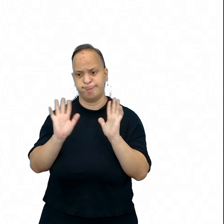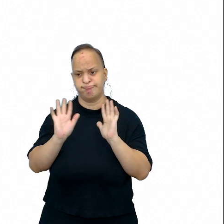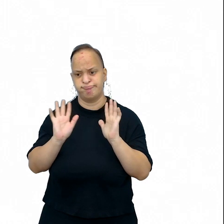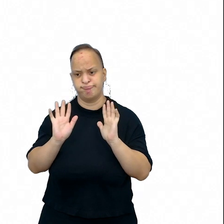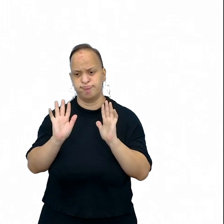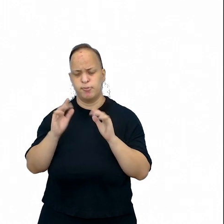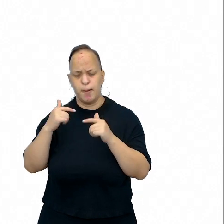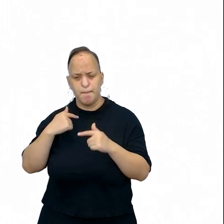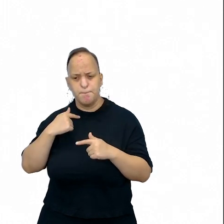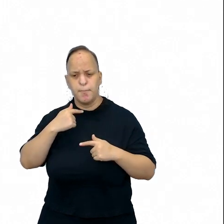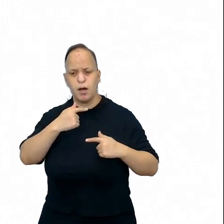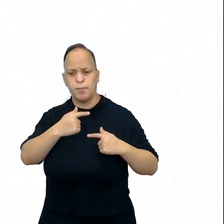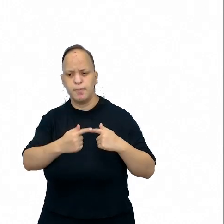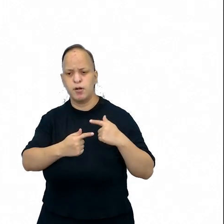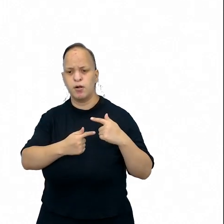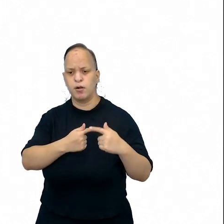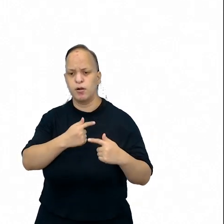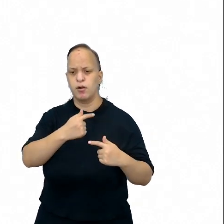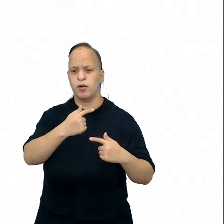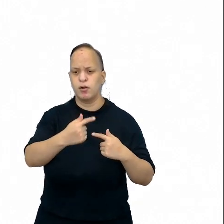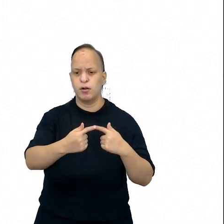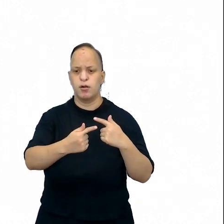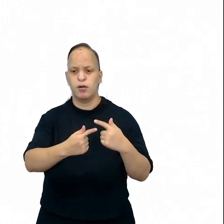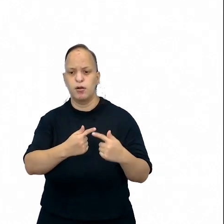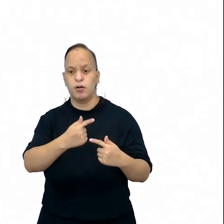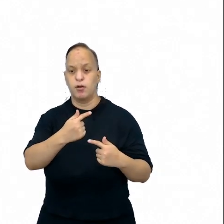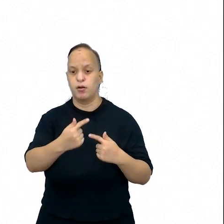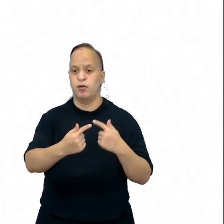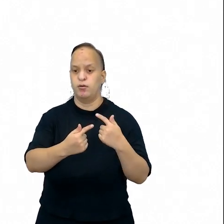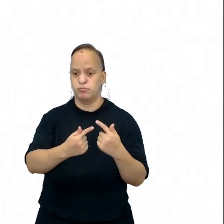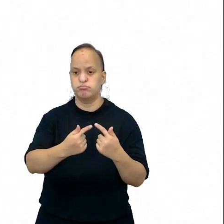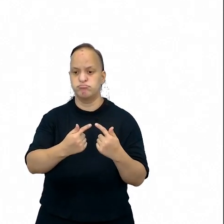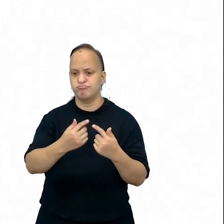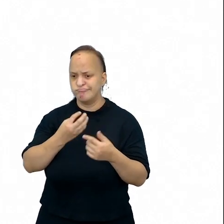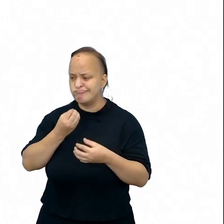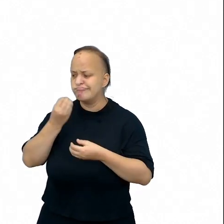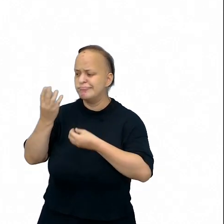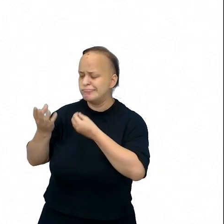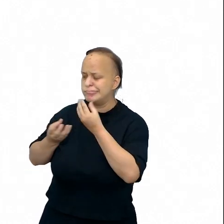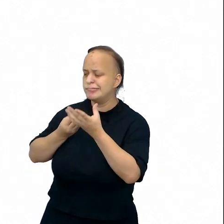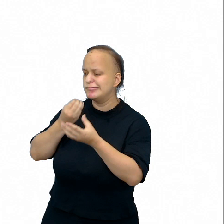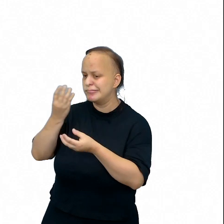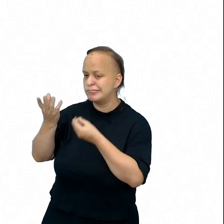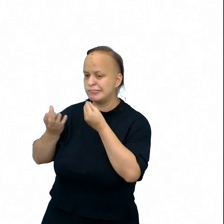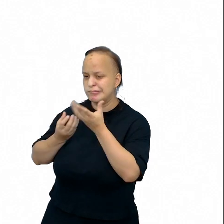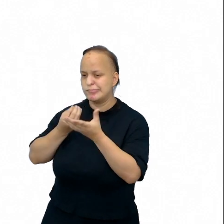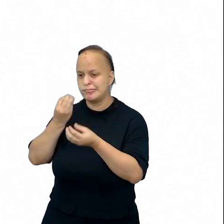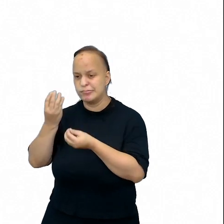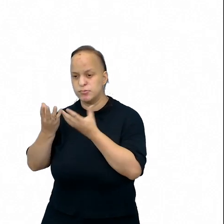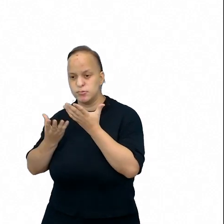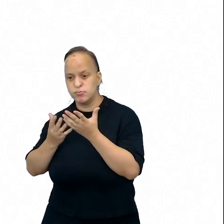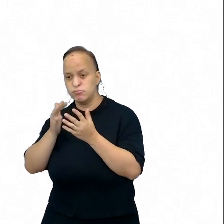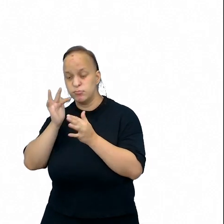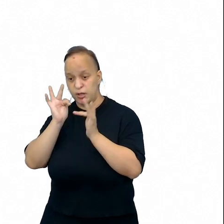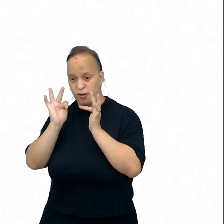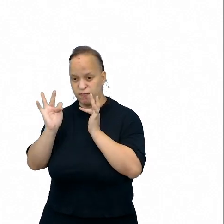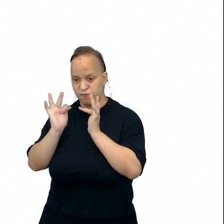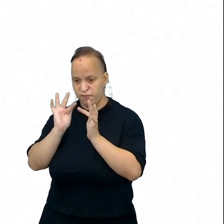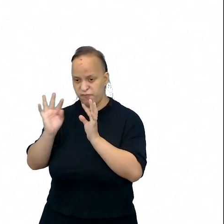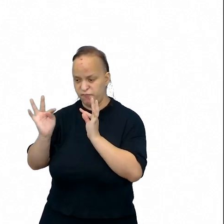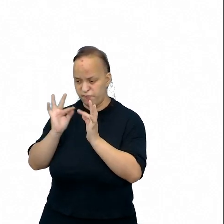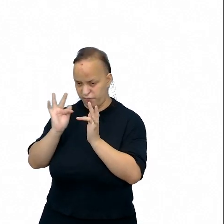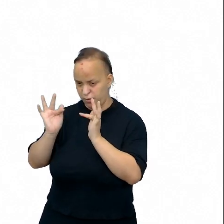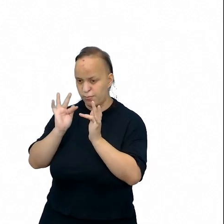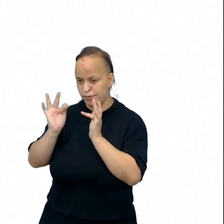de geração a geração, as histórias contadas pelos índios, assim como as fábulas também. Então, é